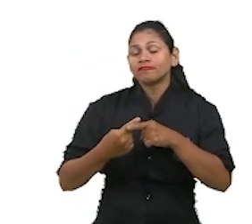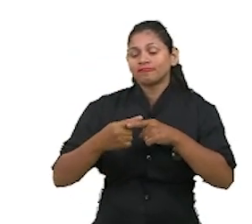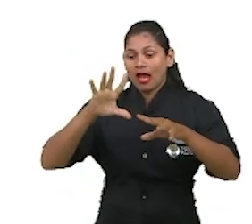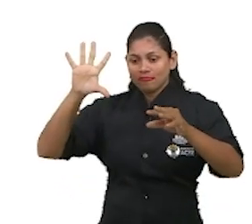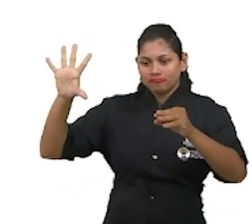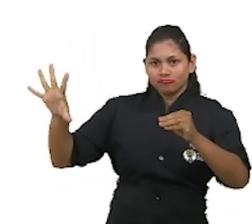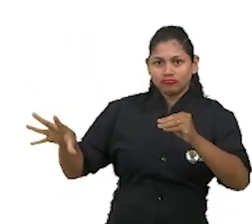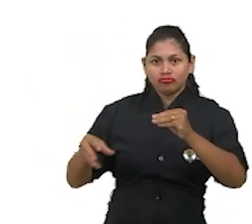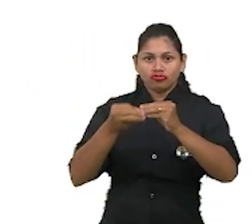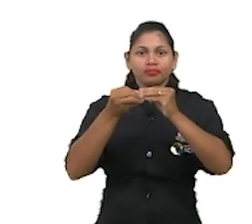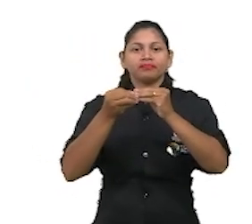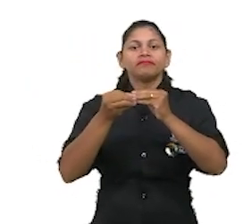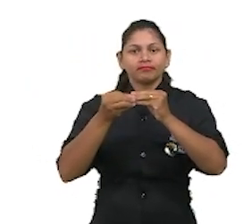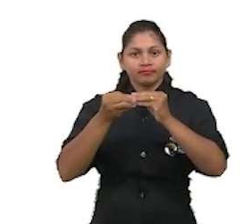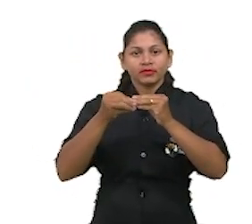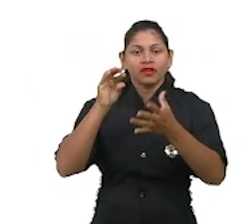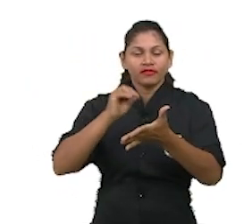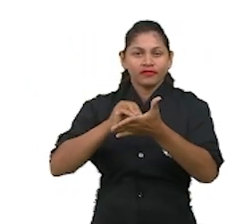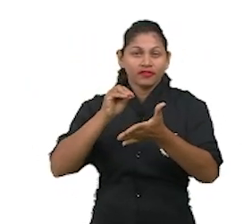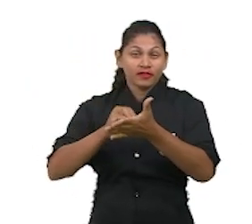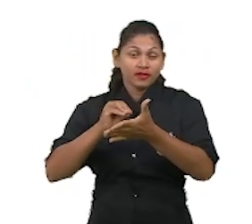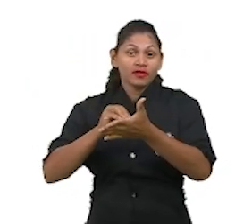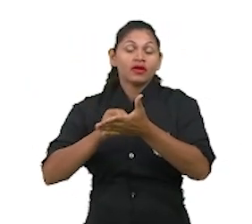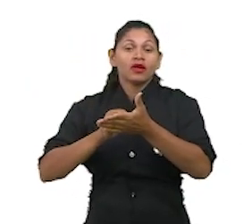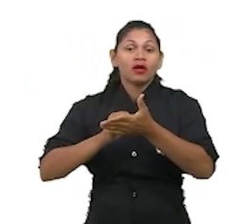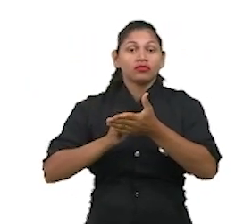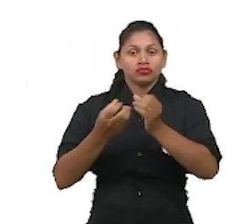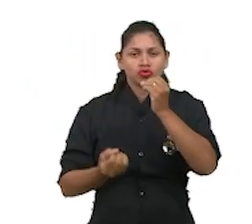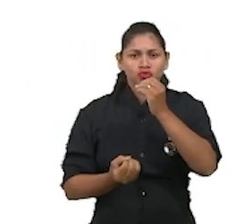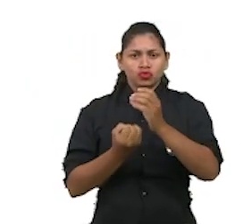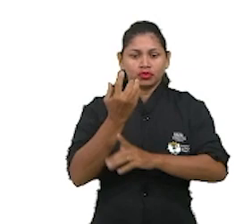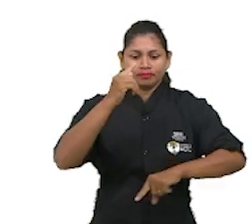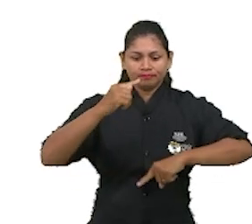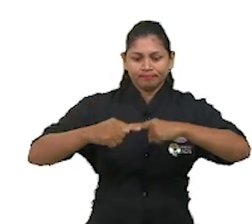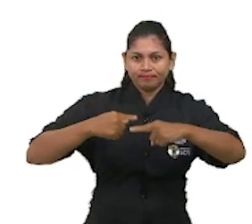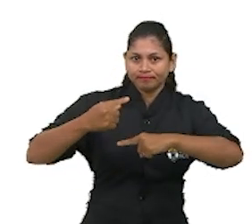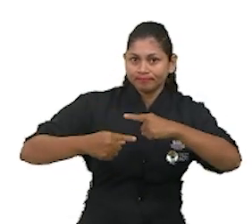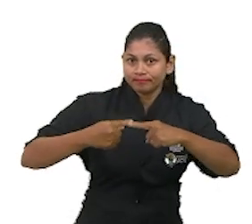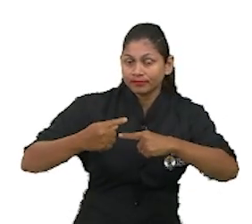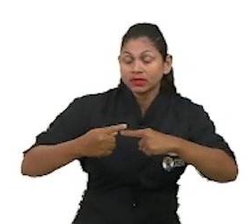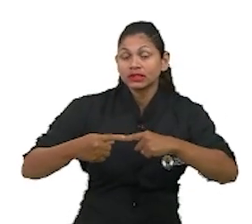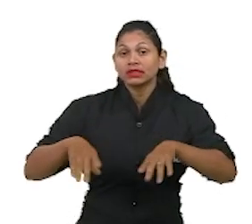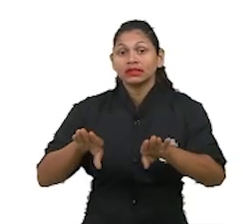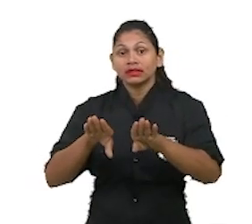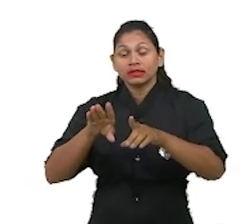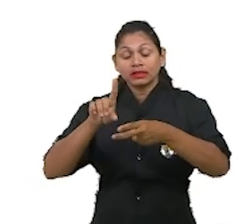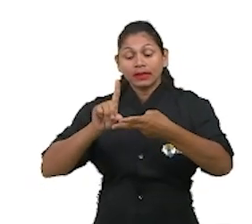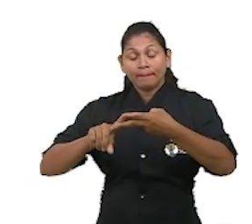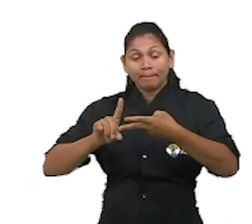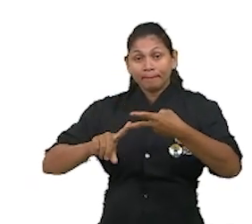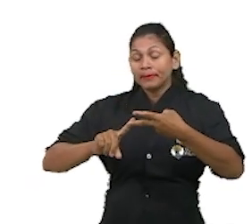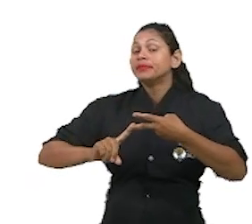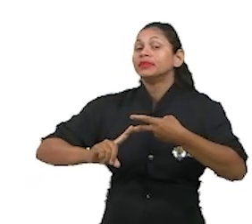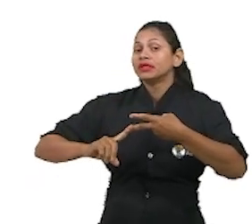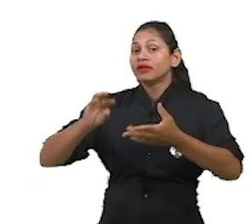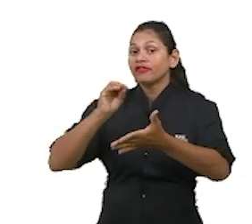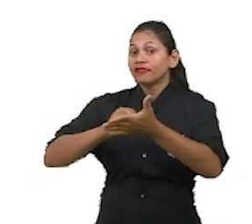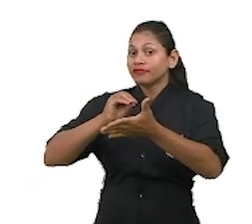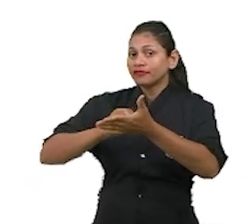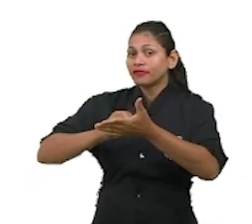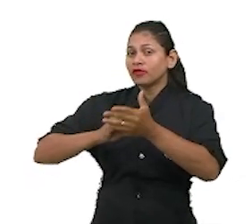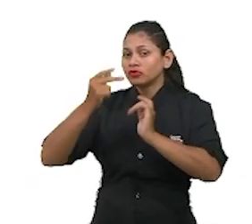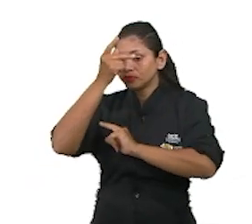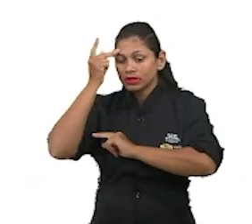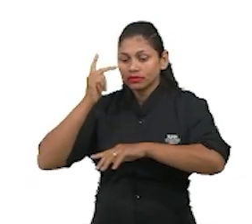de matéria-prima ou mão de obra que existe no Brasil, que pode não dar conta da demanda necessária.